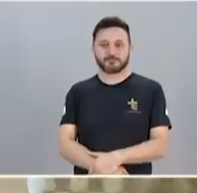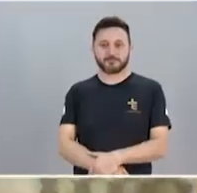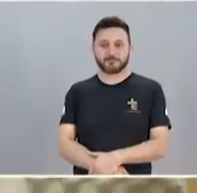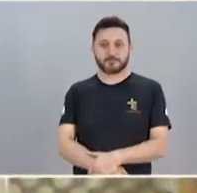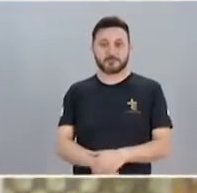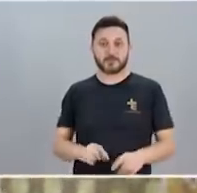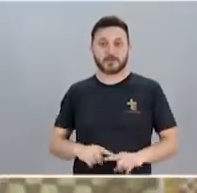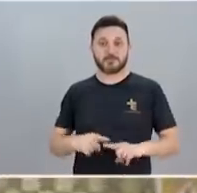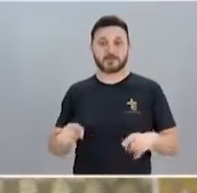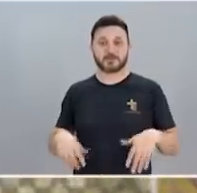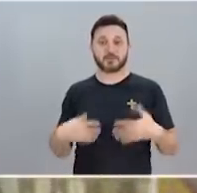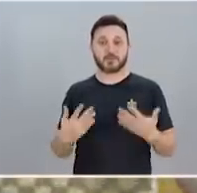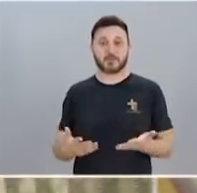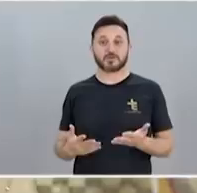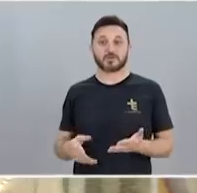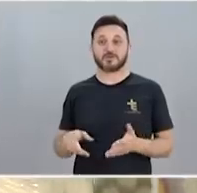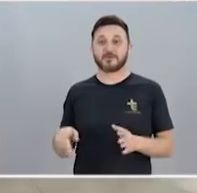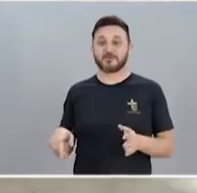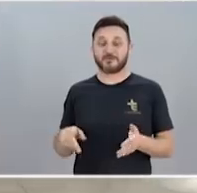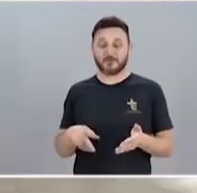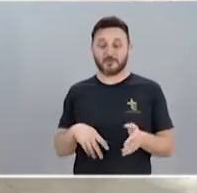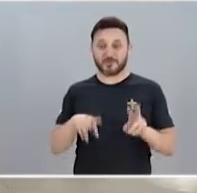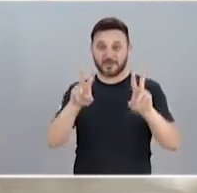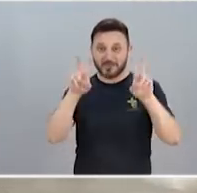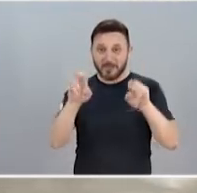Mas quando se trata da Trindade,